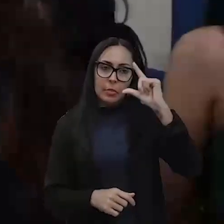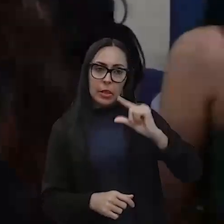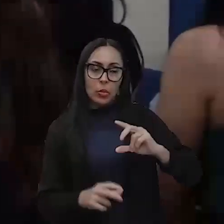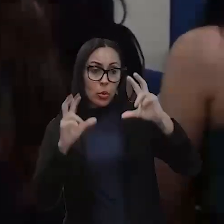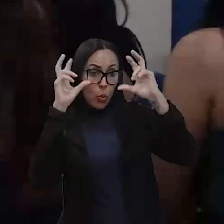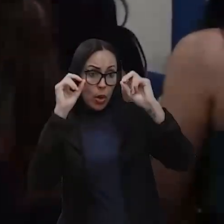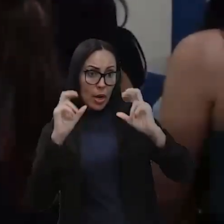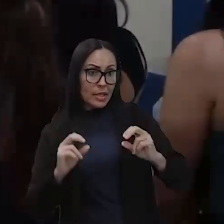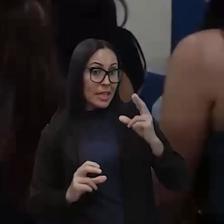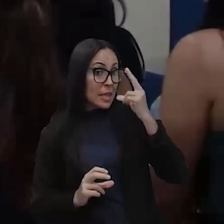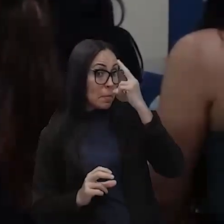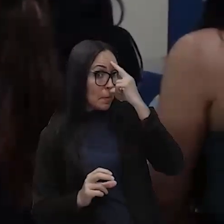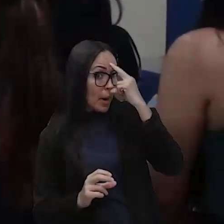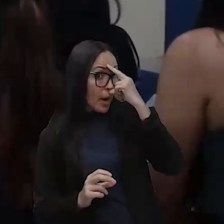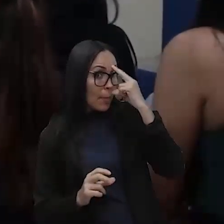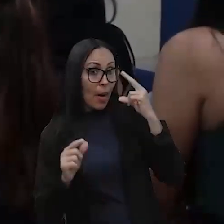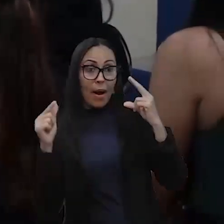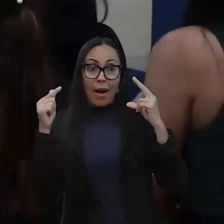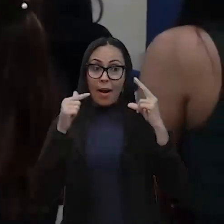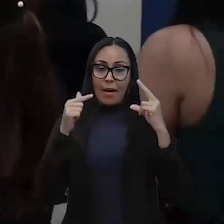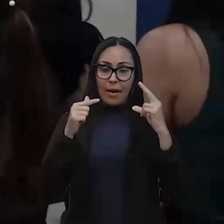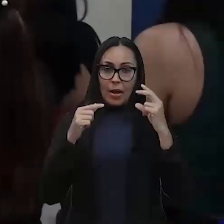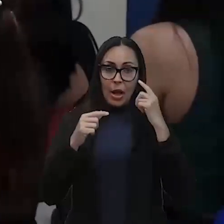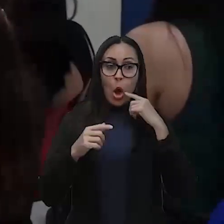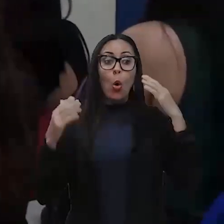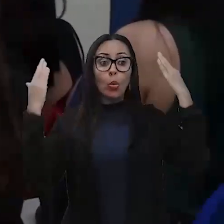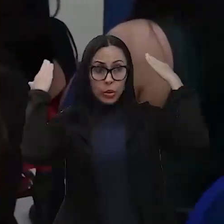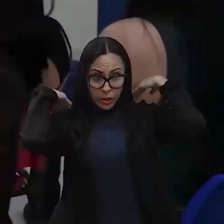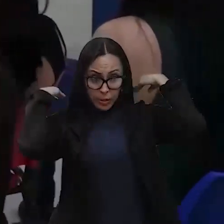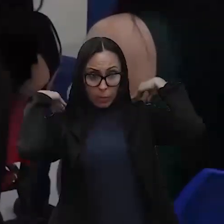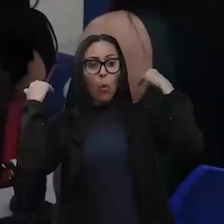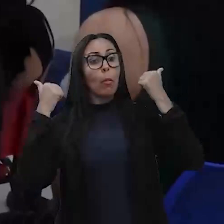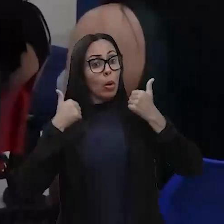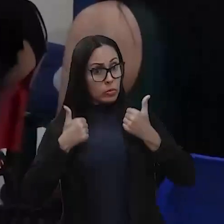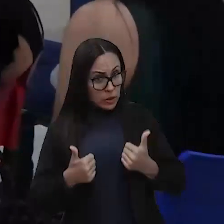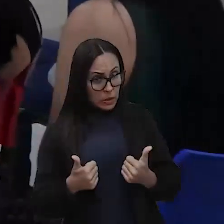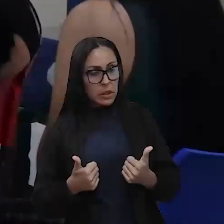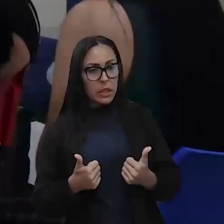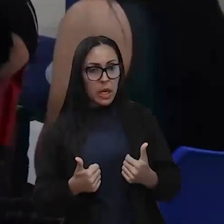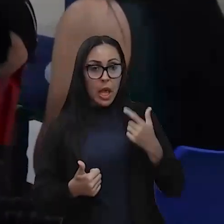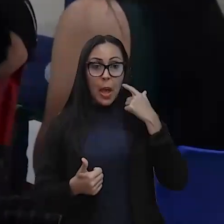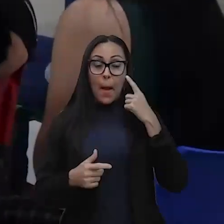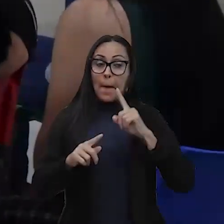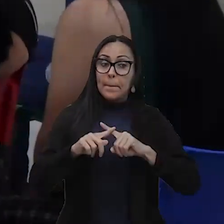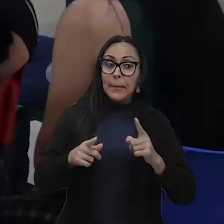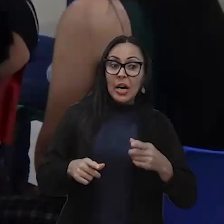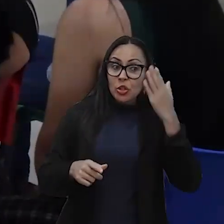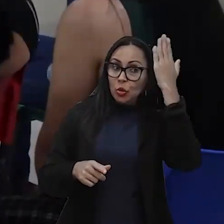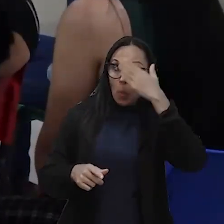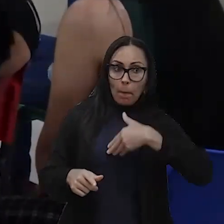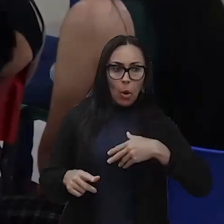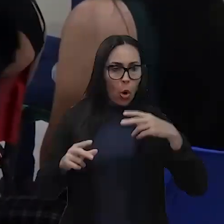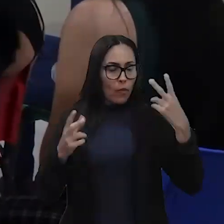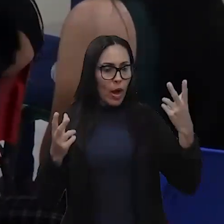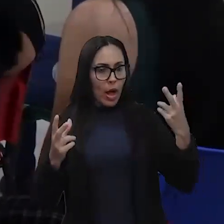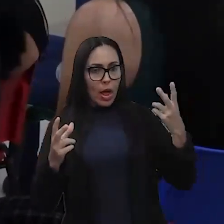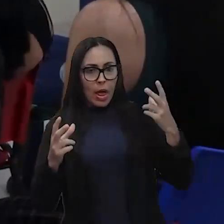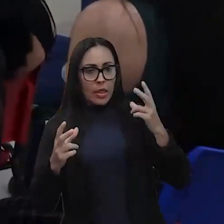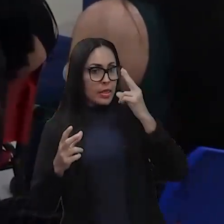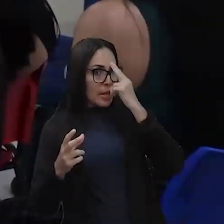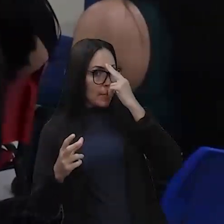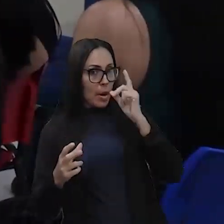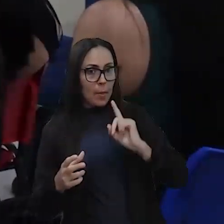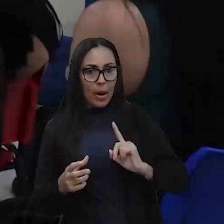mama. Câncer de pulmão a gente não precisa nem falar, mas o de mama a gente não tem, certo? Mas esquece isso e não fuma de